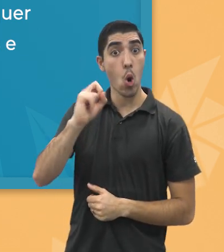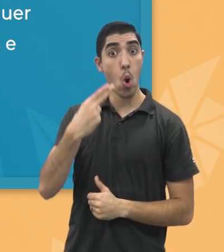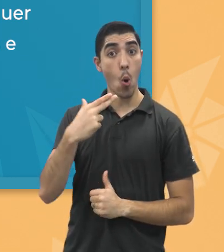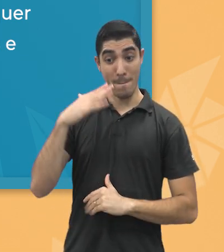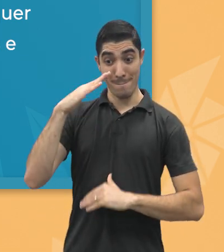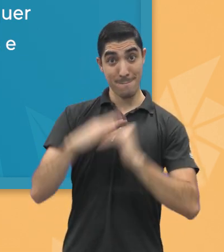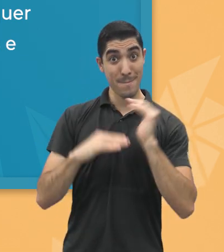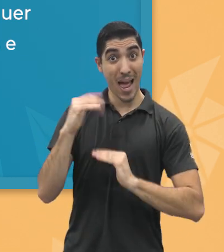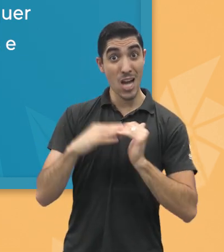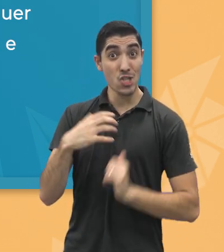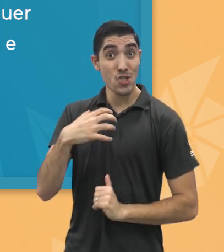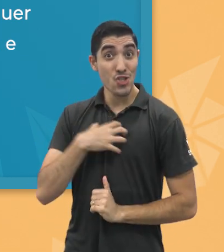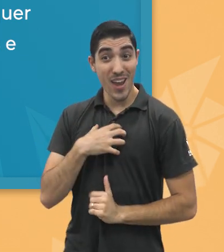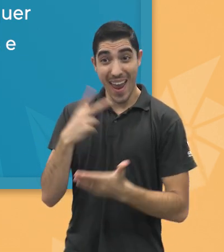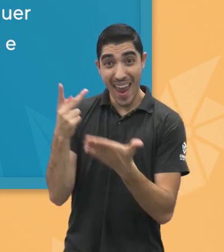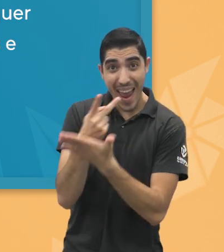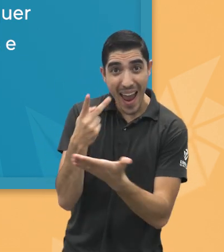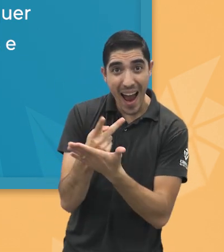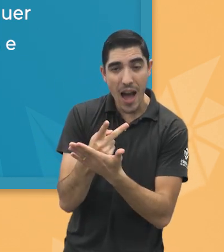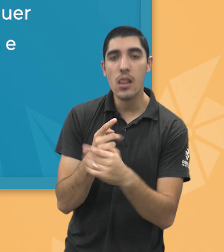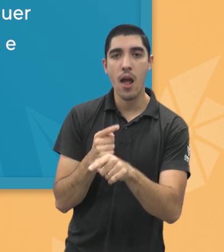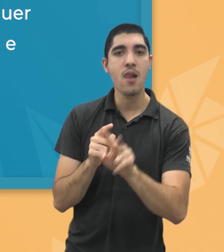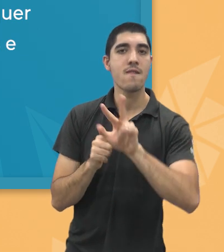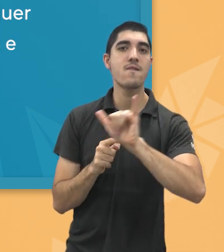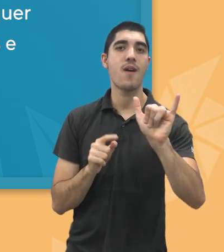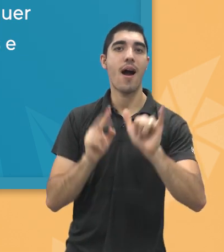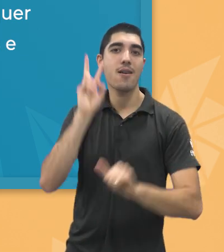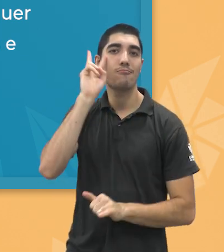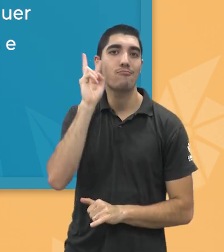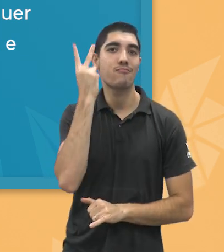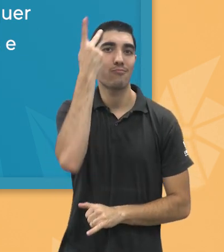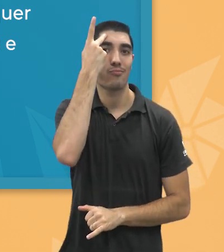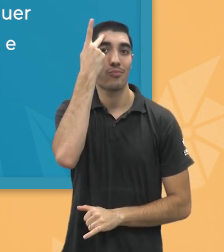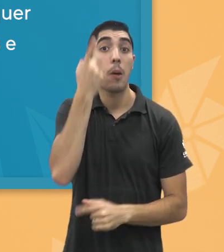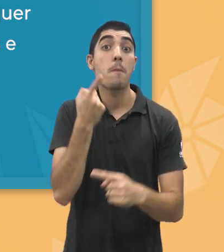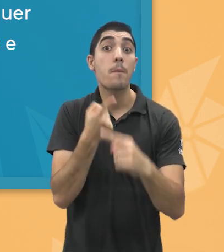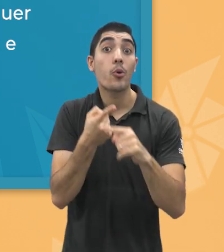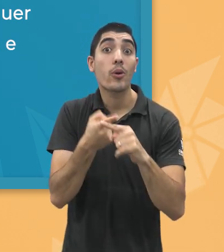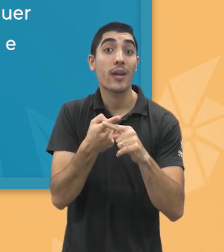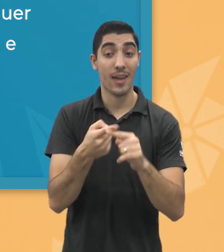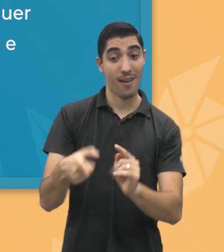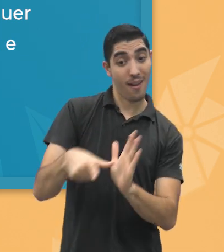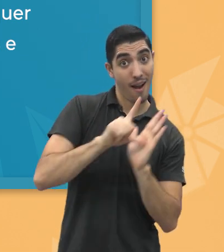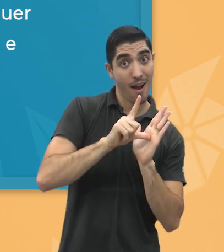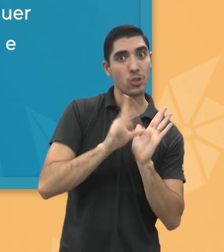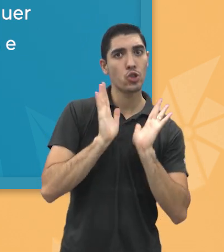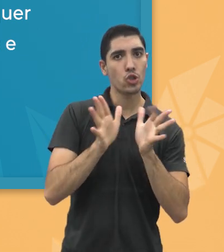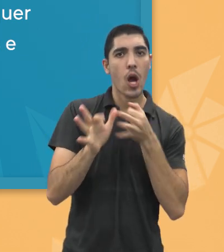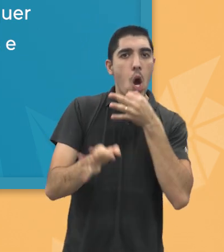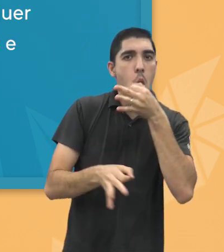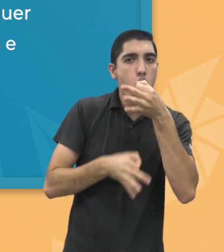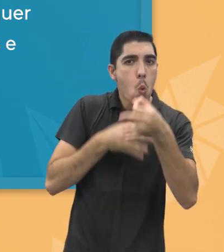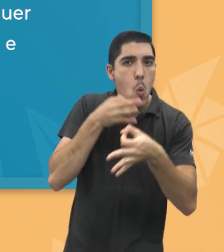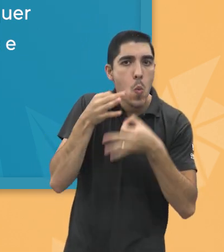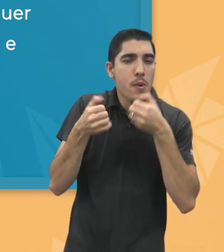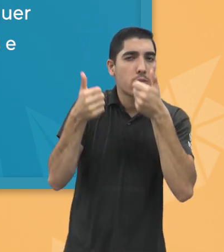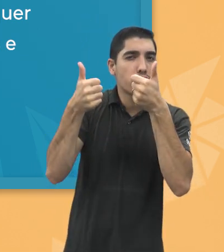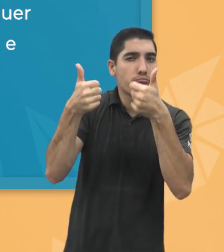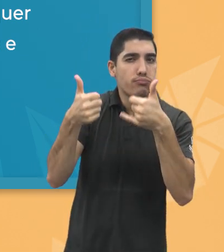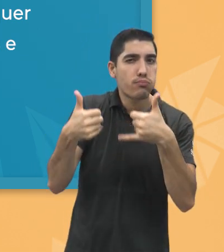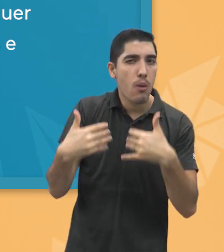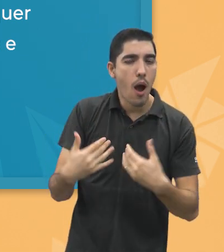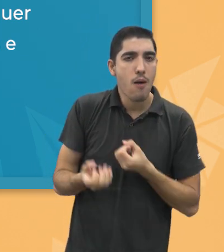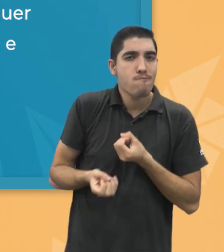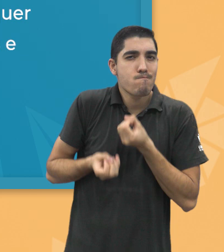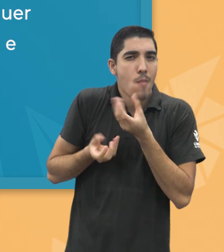cedem gradualmente diante do fato e do argumento. mas para que produzam qualquer efeito